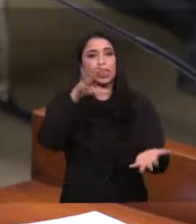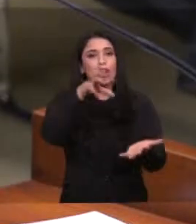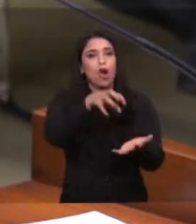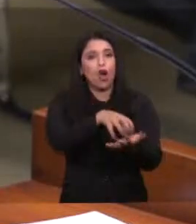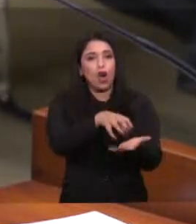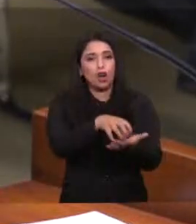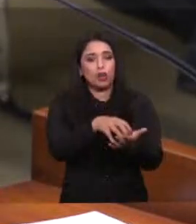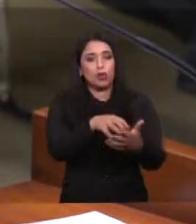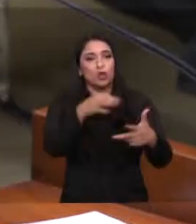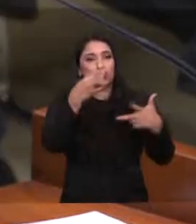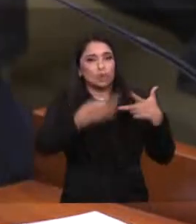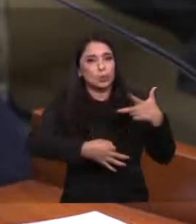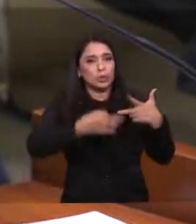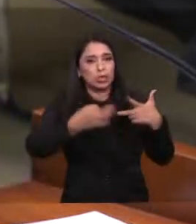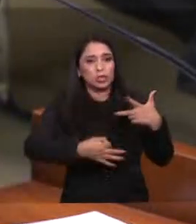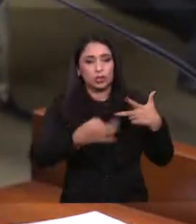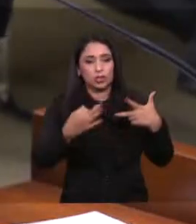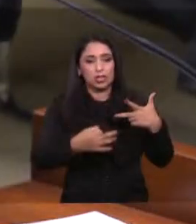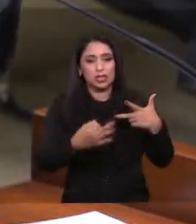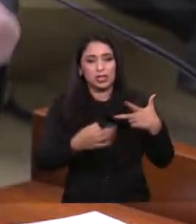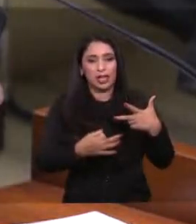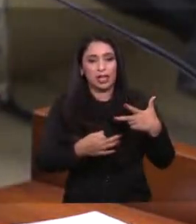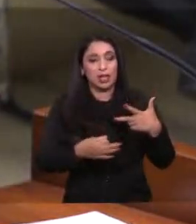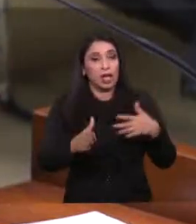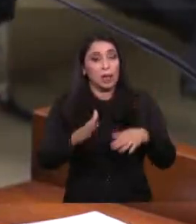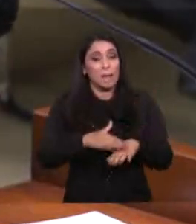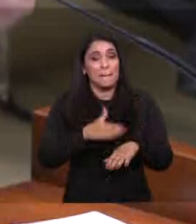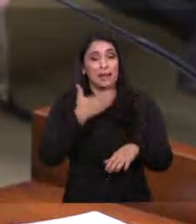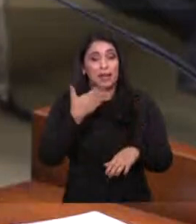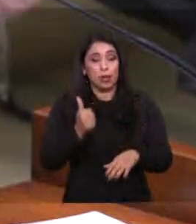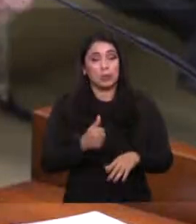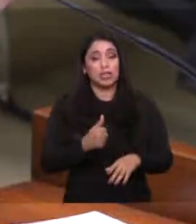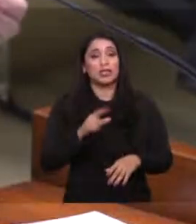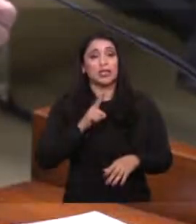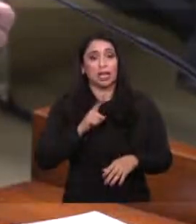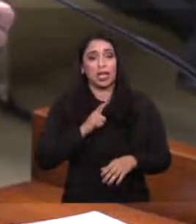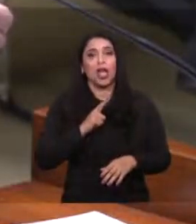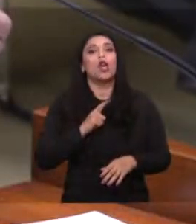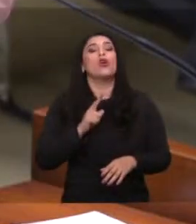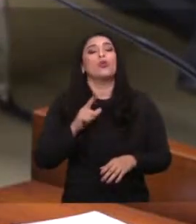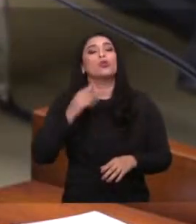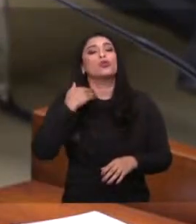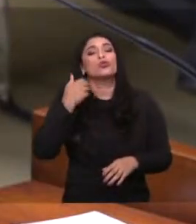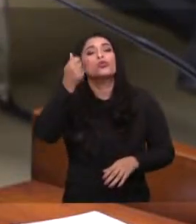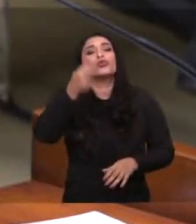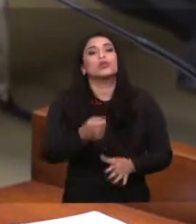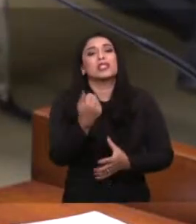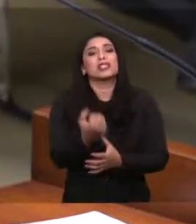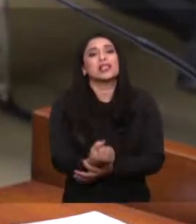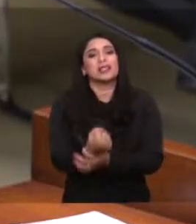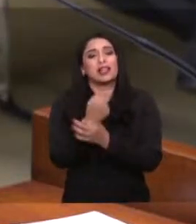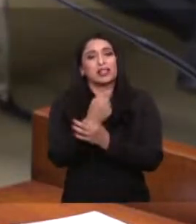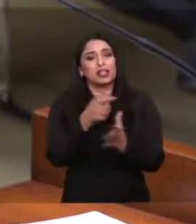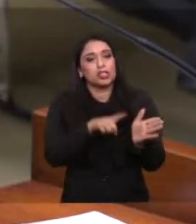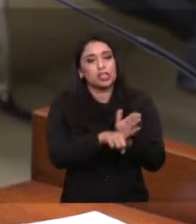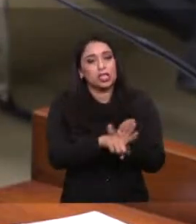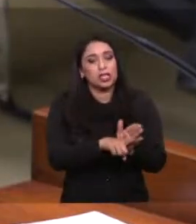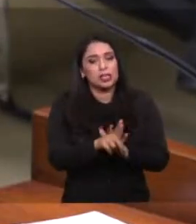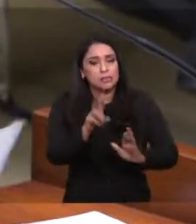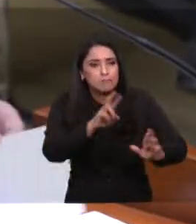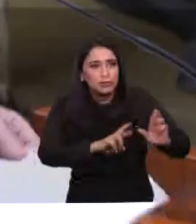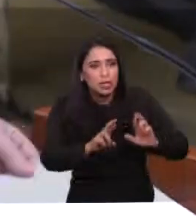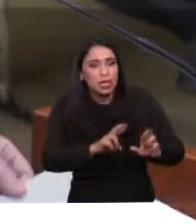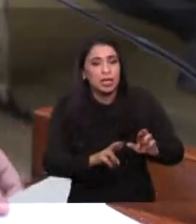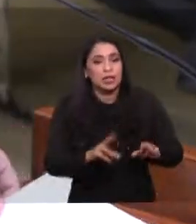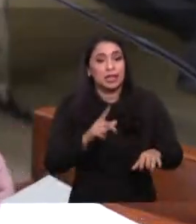Poder Judiciário mais propício para implementar o modelo de juiz das garantias do que os tribunais no trato das